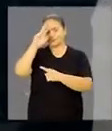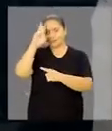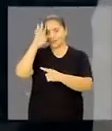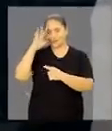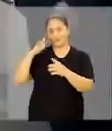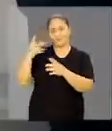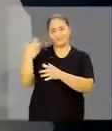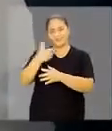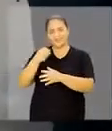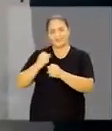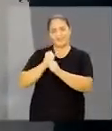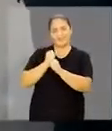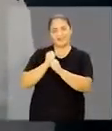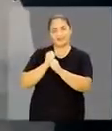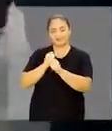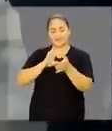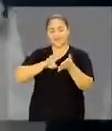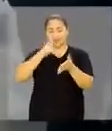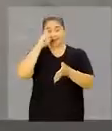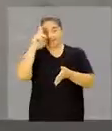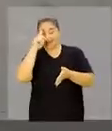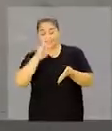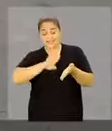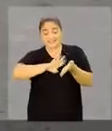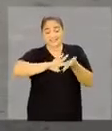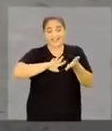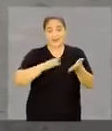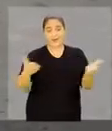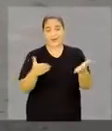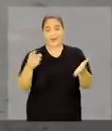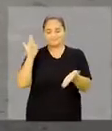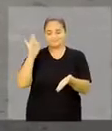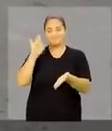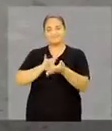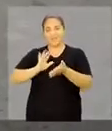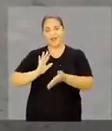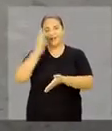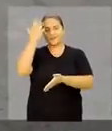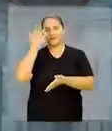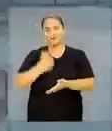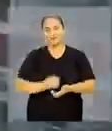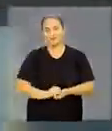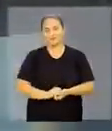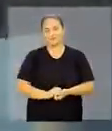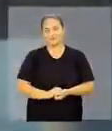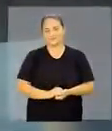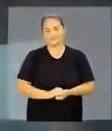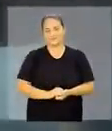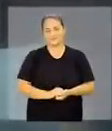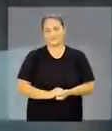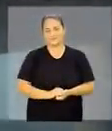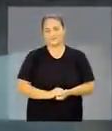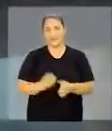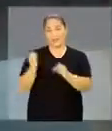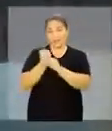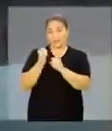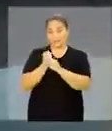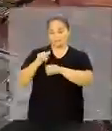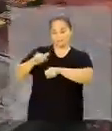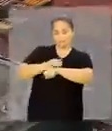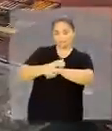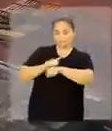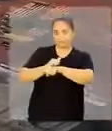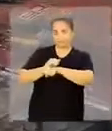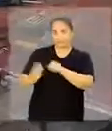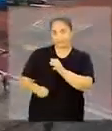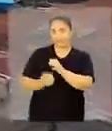30 anos que saiu do plano das ideias e se converteu em ações concretas. A obra